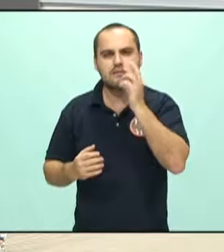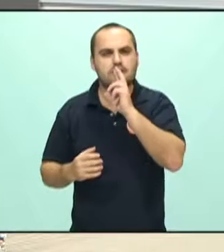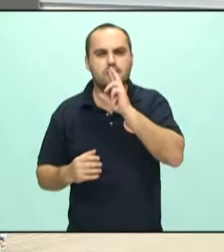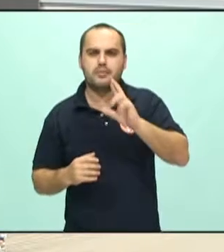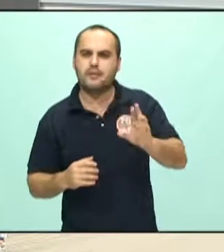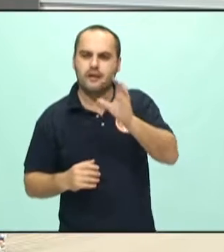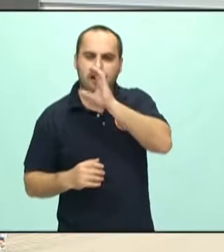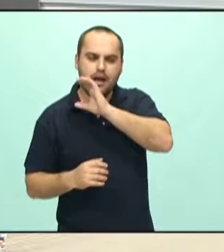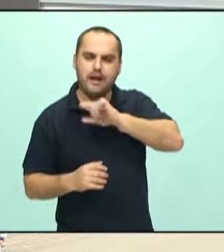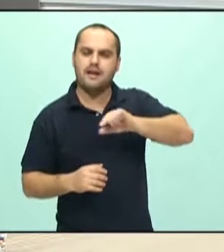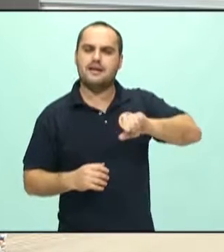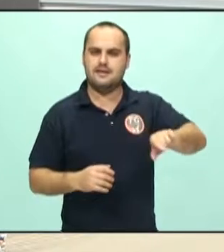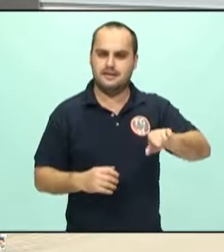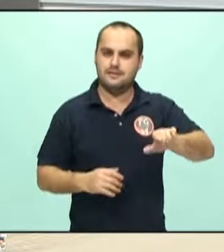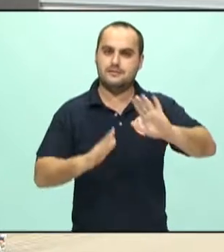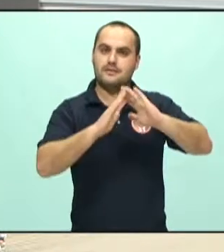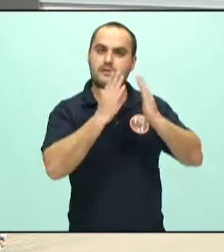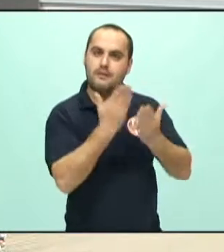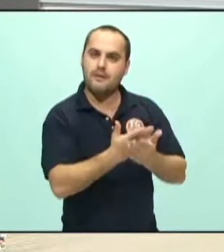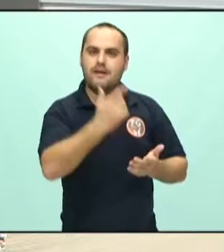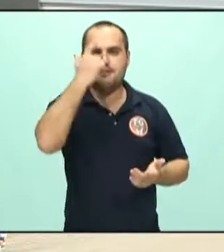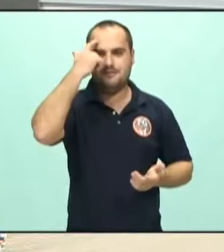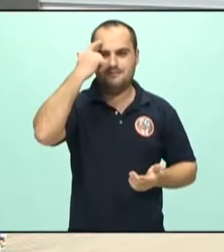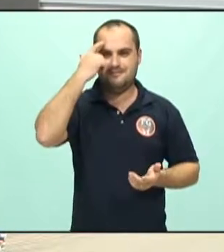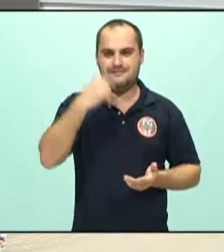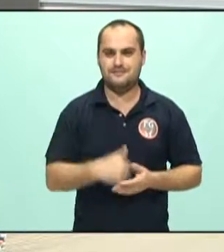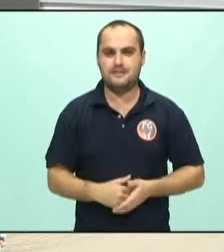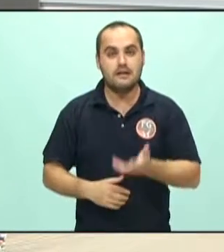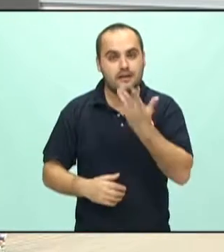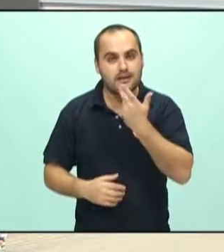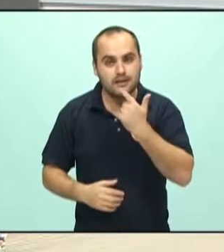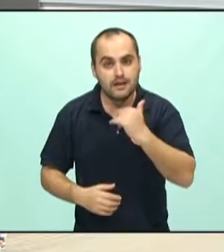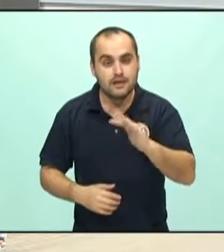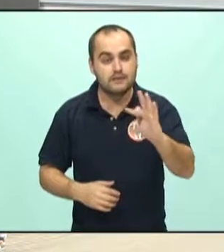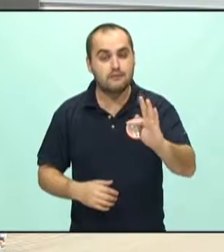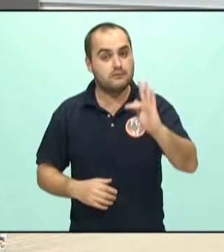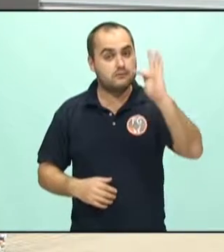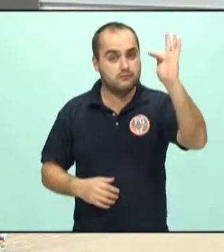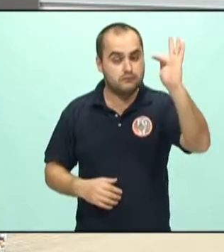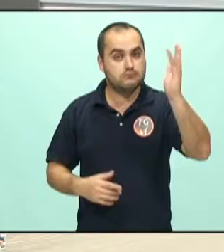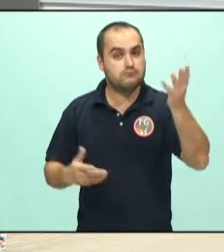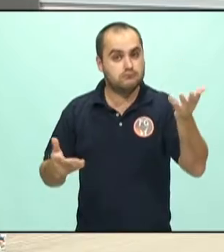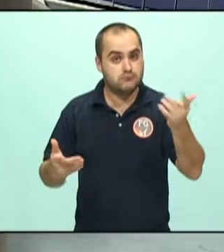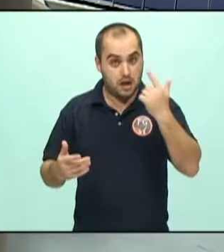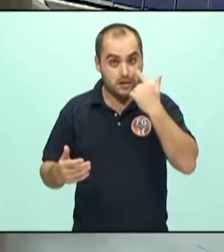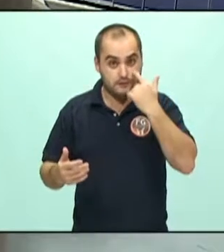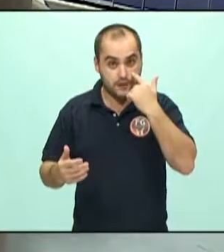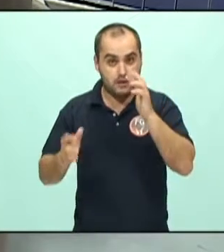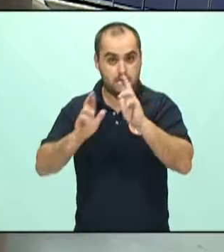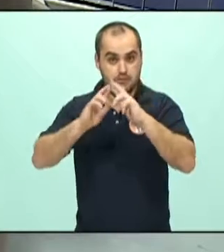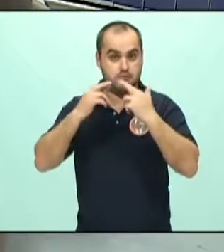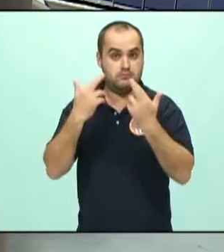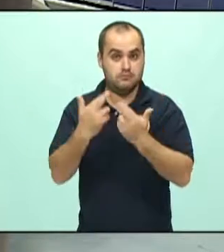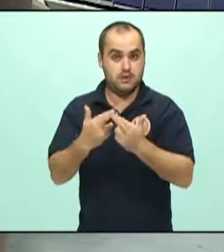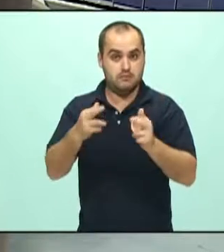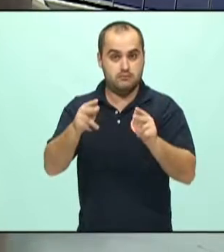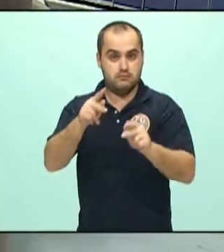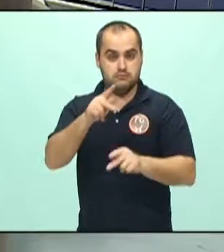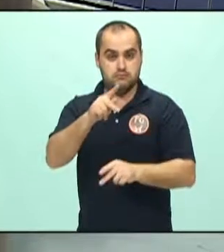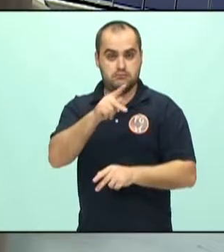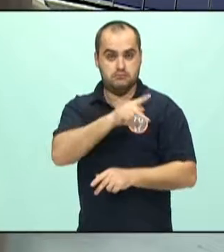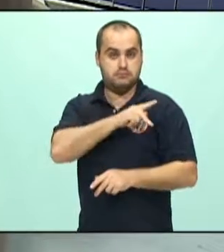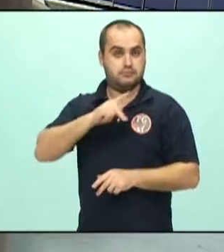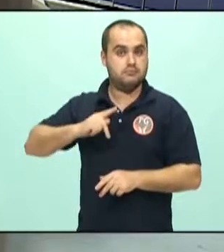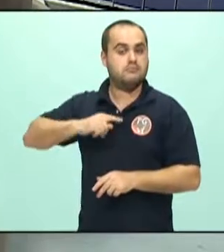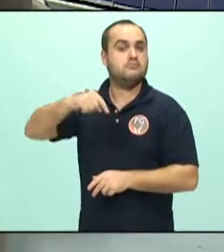né é isso que a gente pensa na criança no futuro porque hoje nós vimos as audiências públicas de temas tão importantes para o desenvolvimento